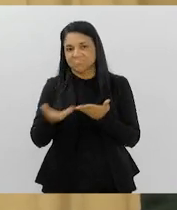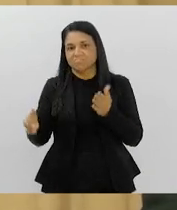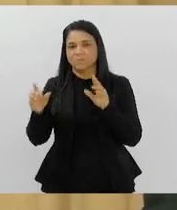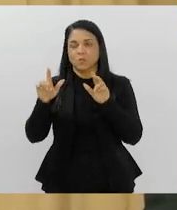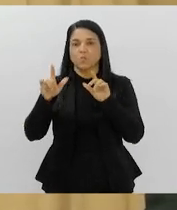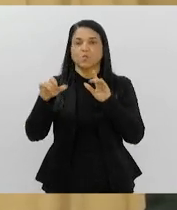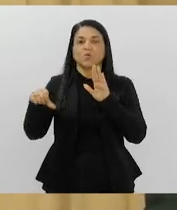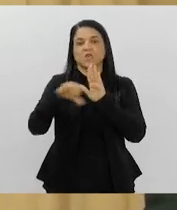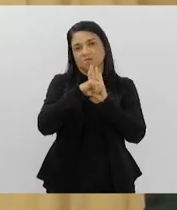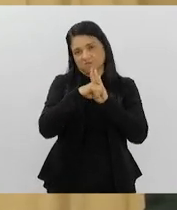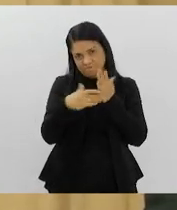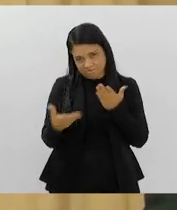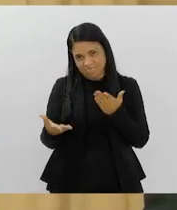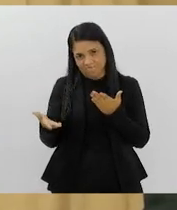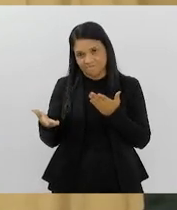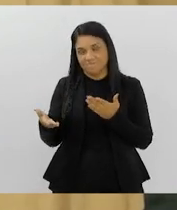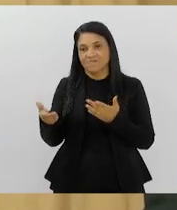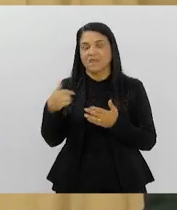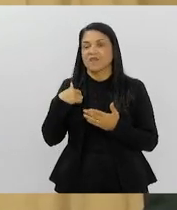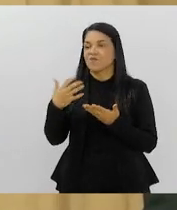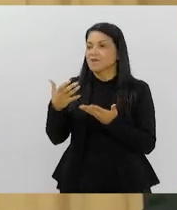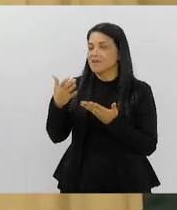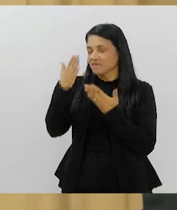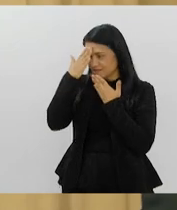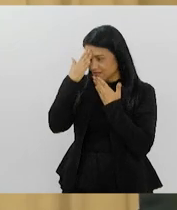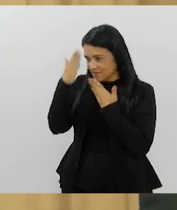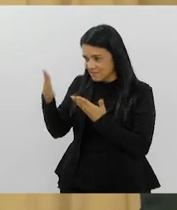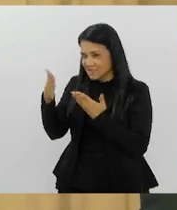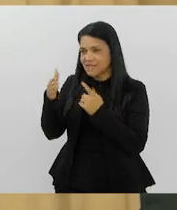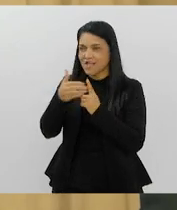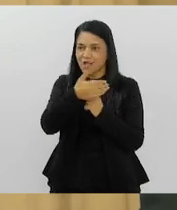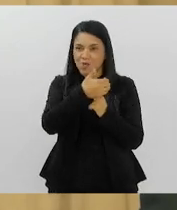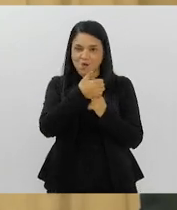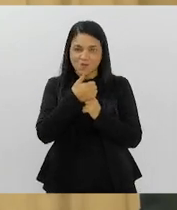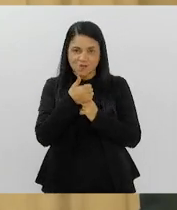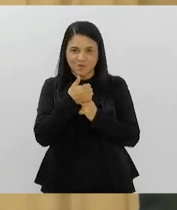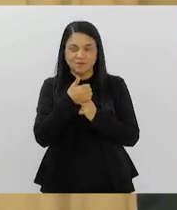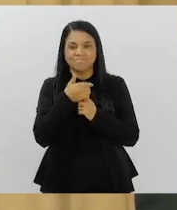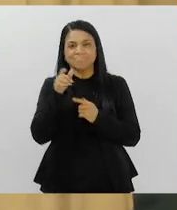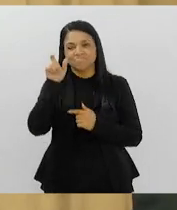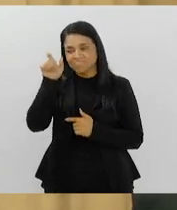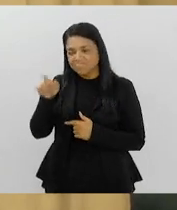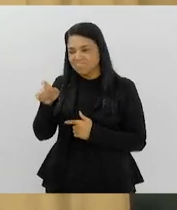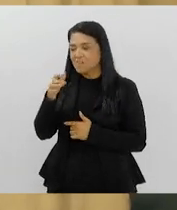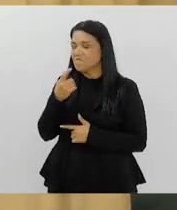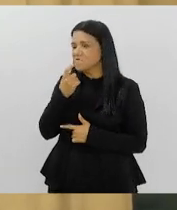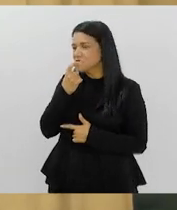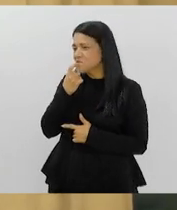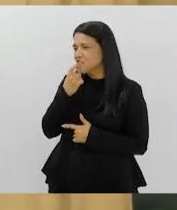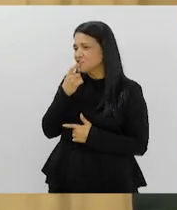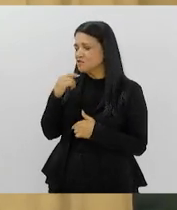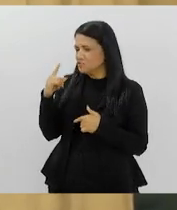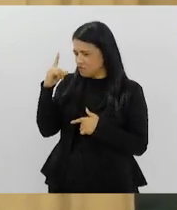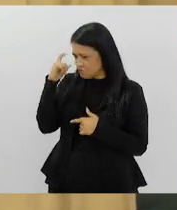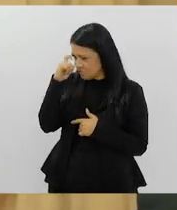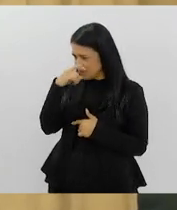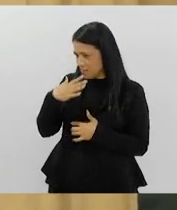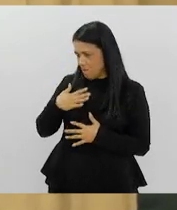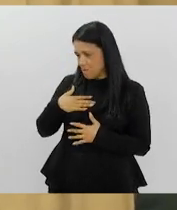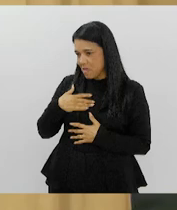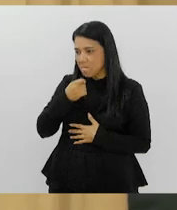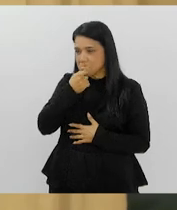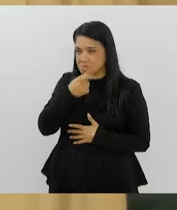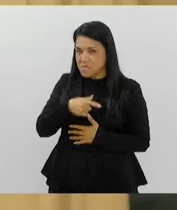eu queria agradecer demais a acolhida do senhor. O senhor me faz inveja e me dificulta uma piada clássica minha, que